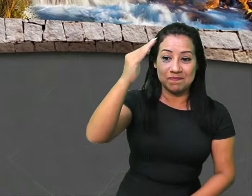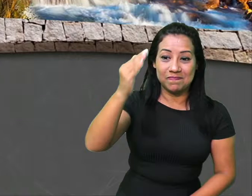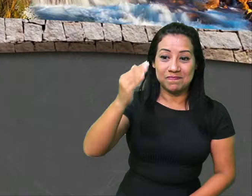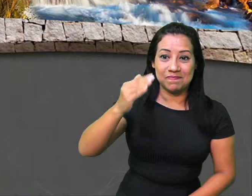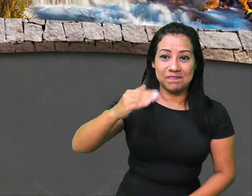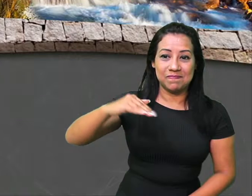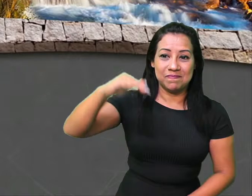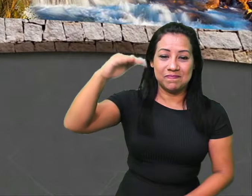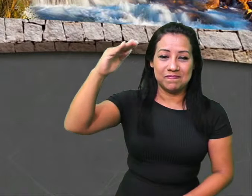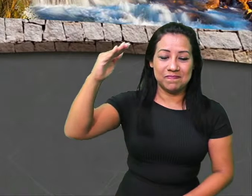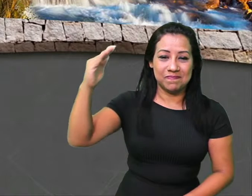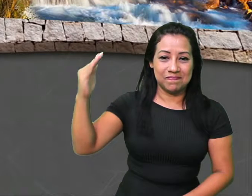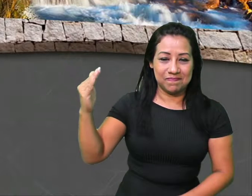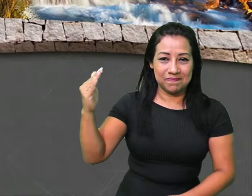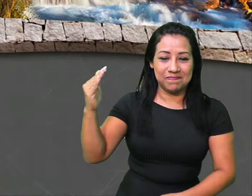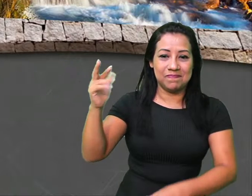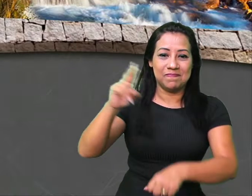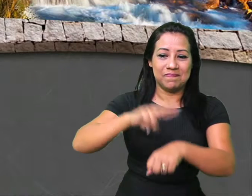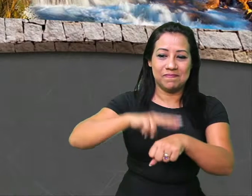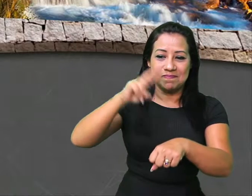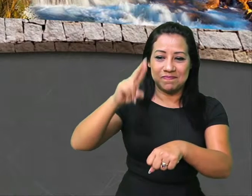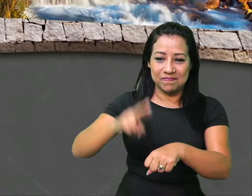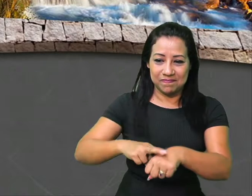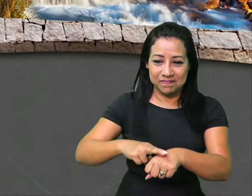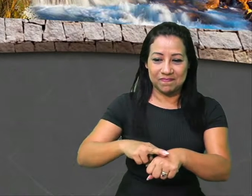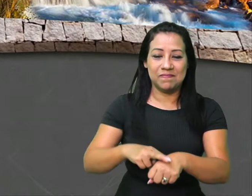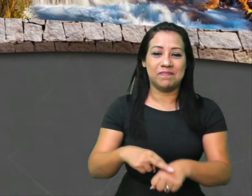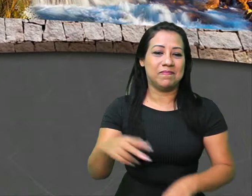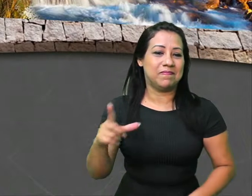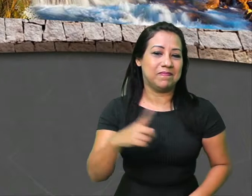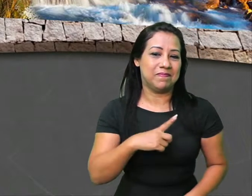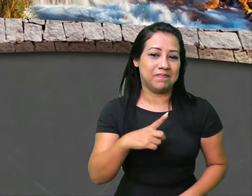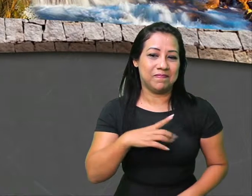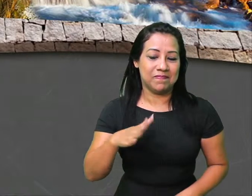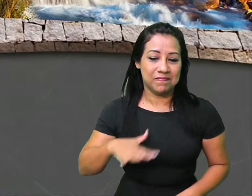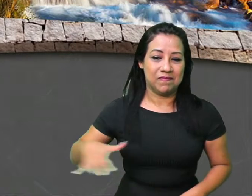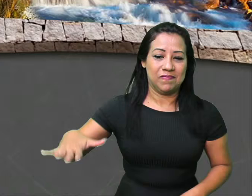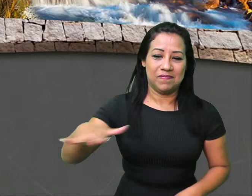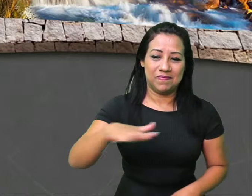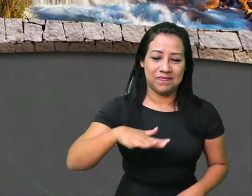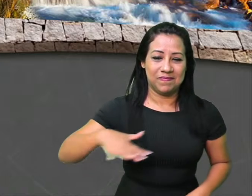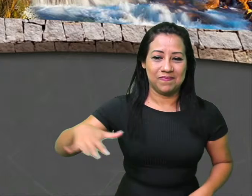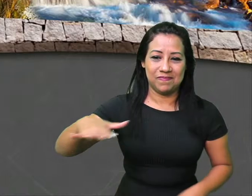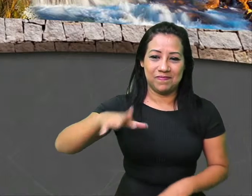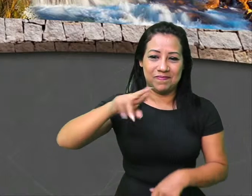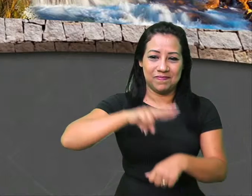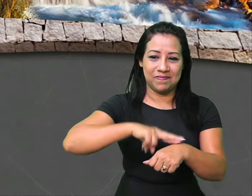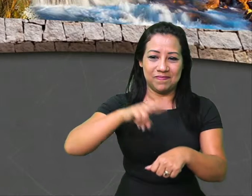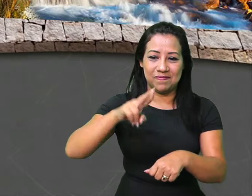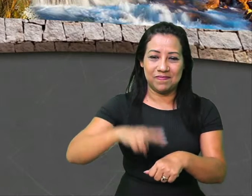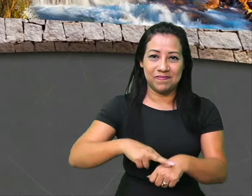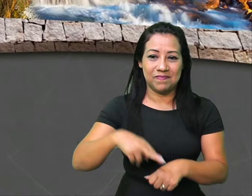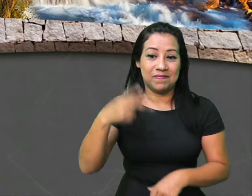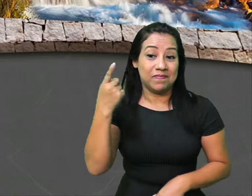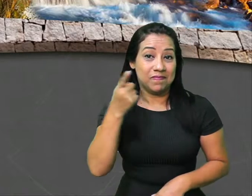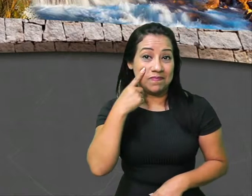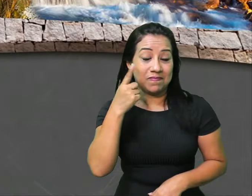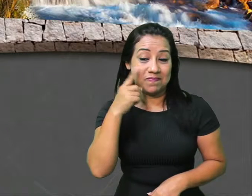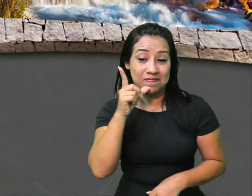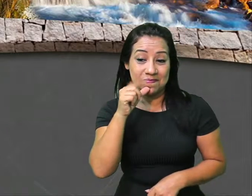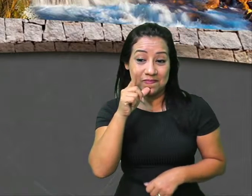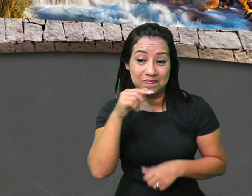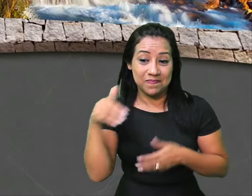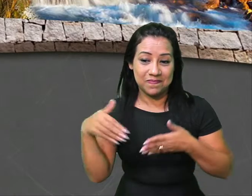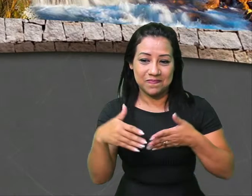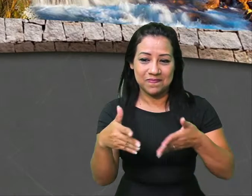Brasil. Junto com o Monte Roraima, nós temos os campos de Roraima, aonde você vê um rio aí lindo. Ao